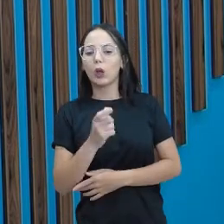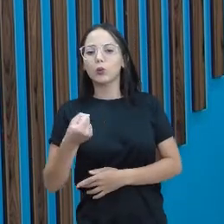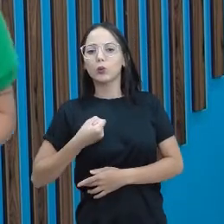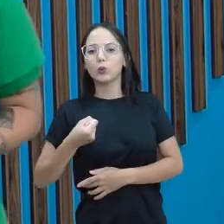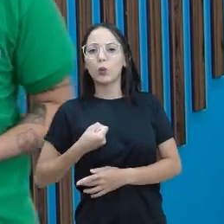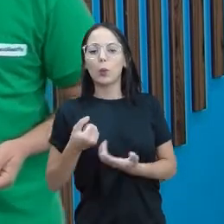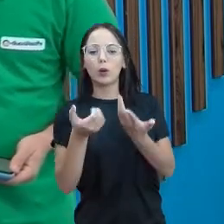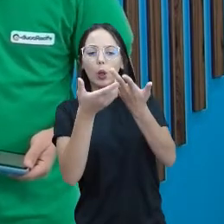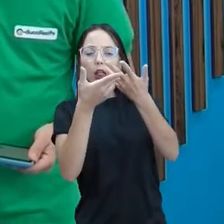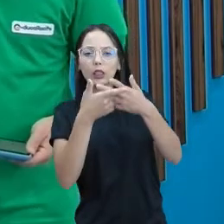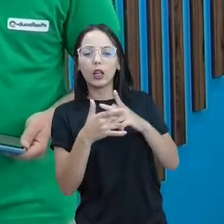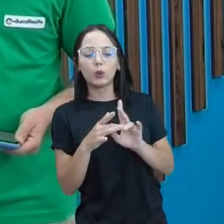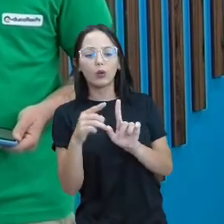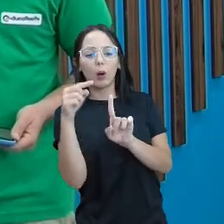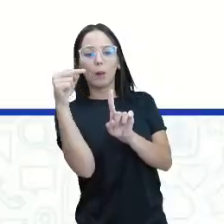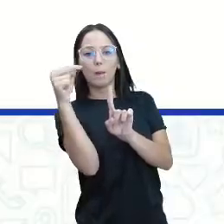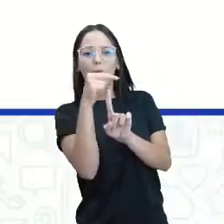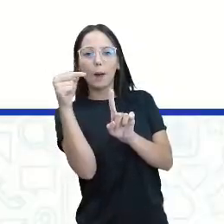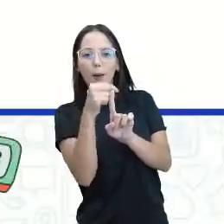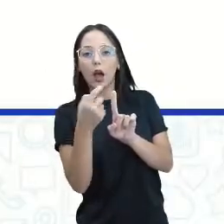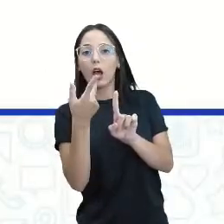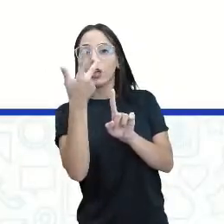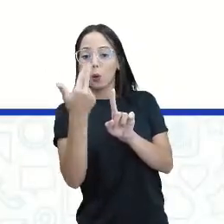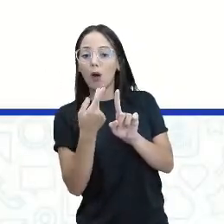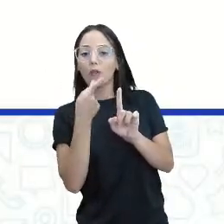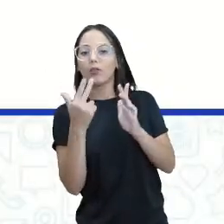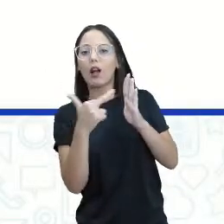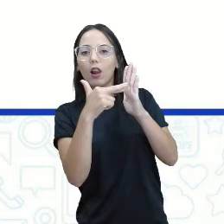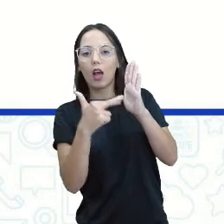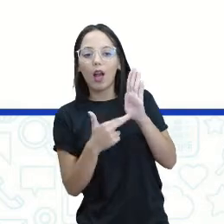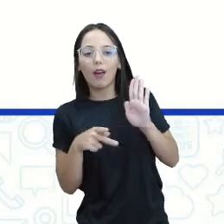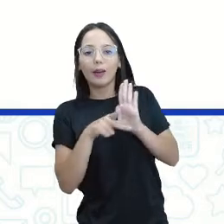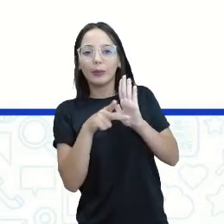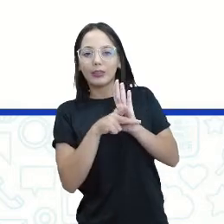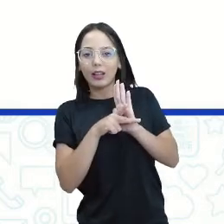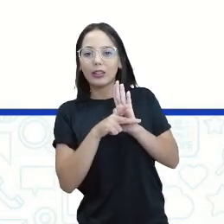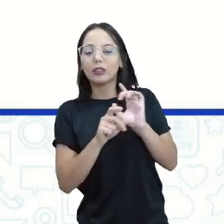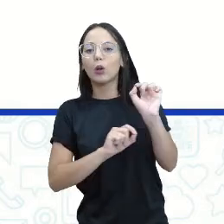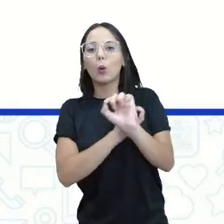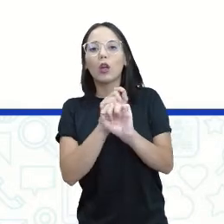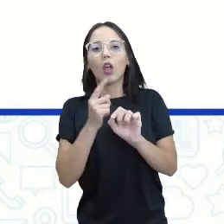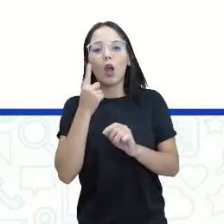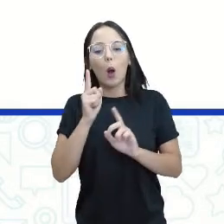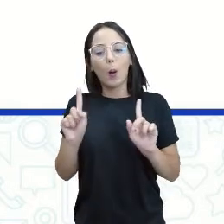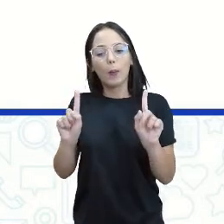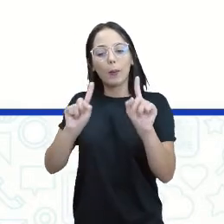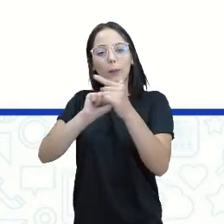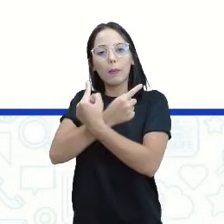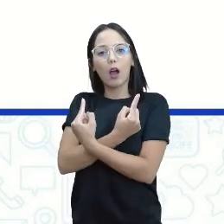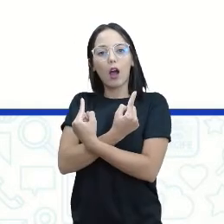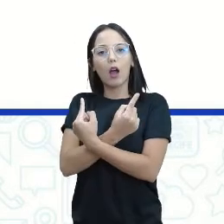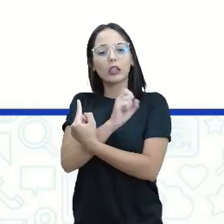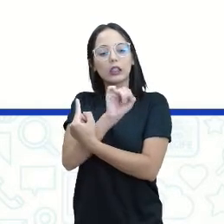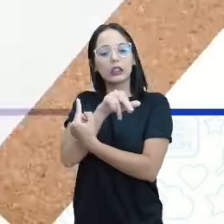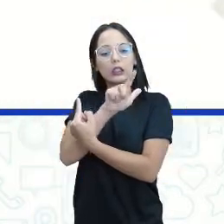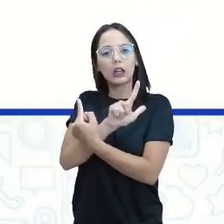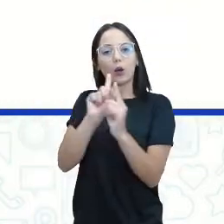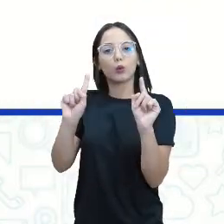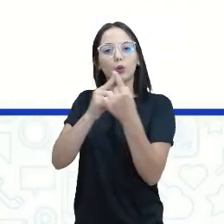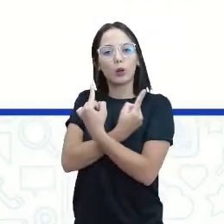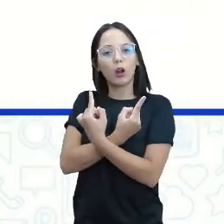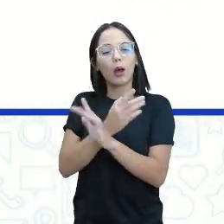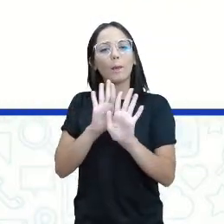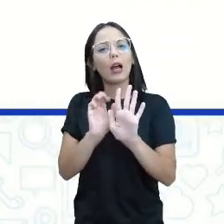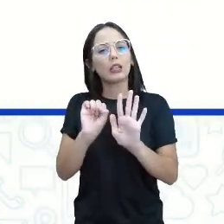com um expoente negativo, como diz a regra, como diz a propriedade, a gente inverte a base e troca o sinal do expoente. Mas se